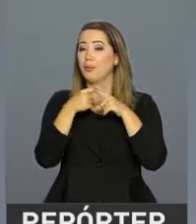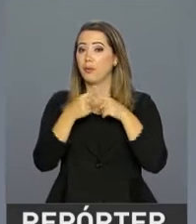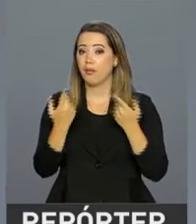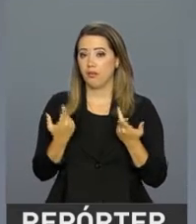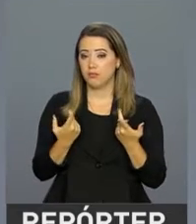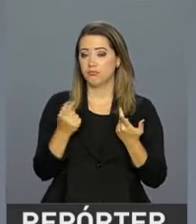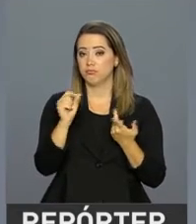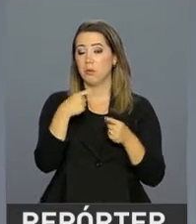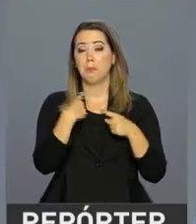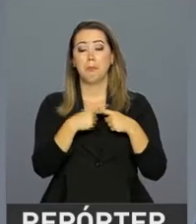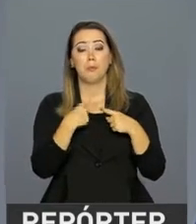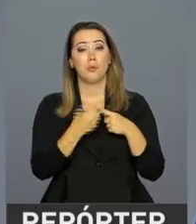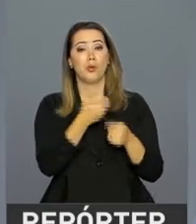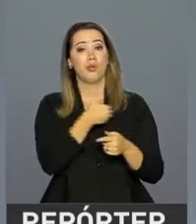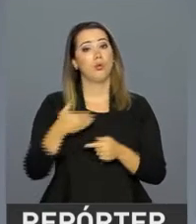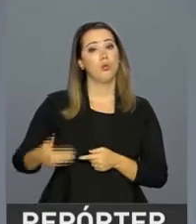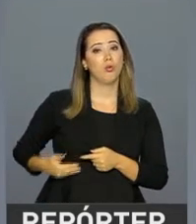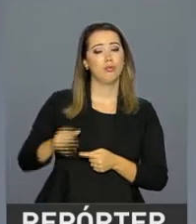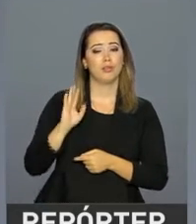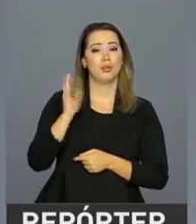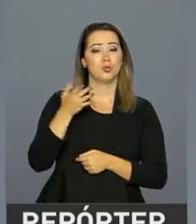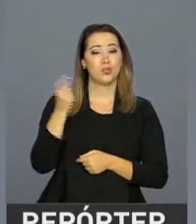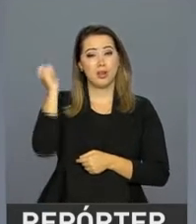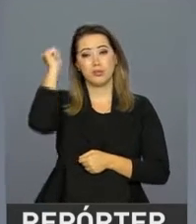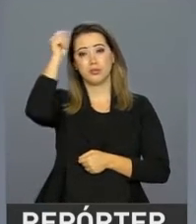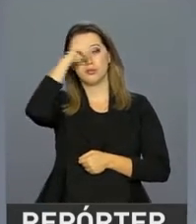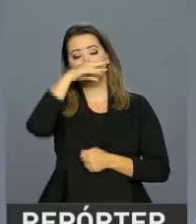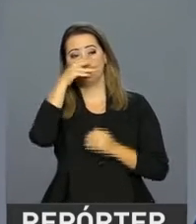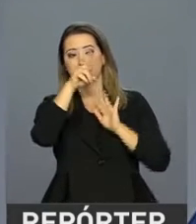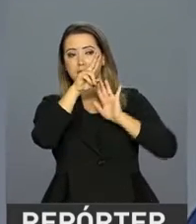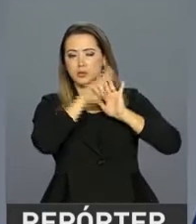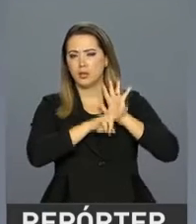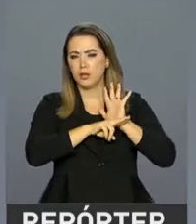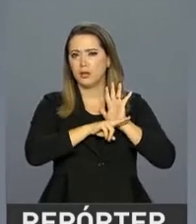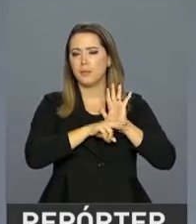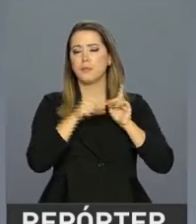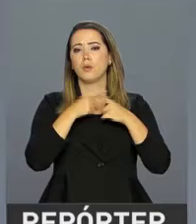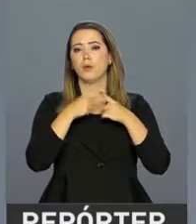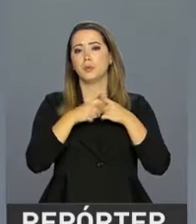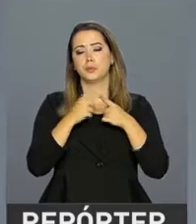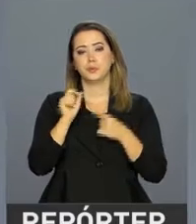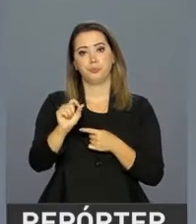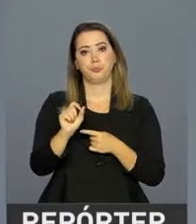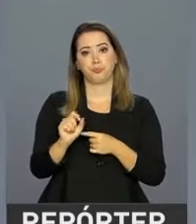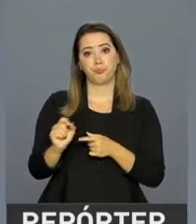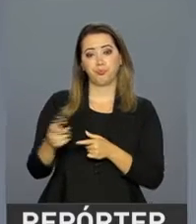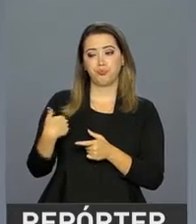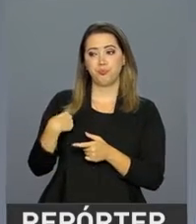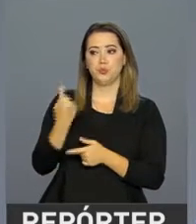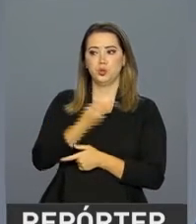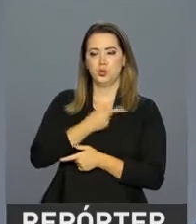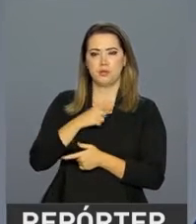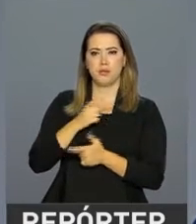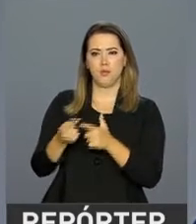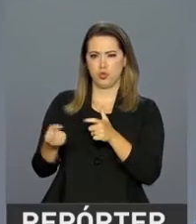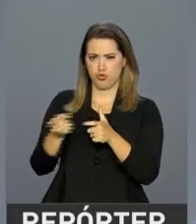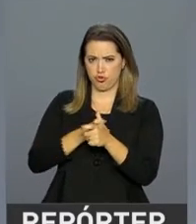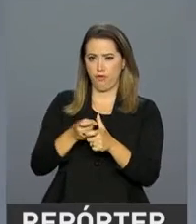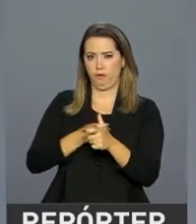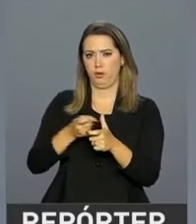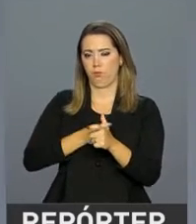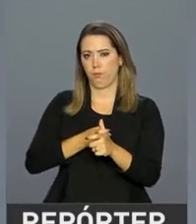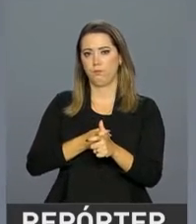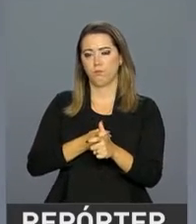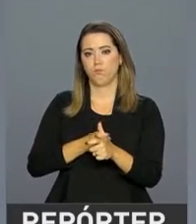é porque o governo está tendo dificuldade com esta regra pelo fato de que os déficits que nós temos tido nos últimos anos